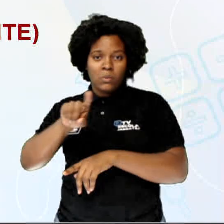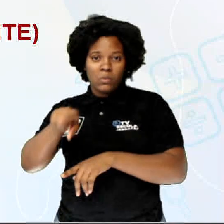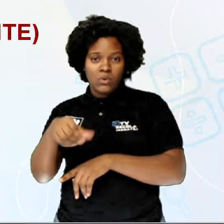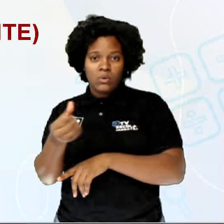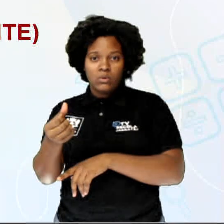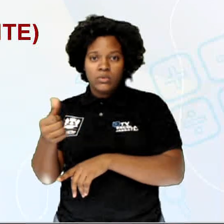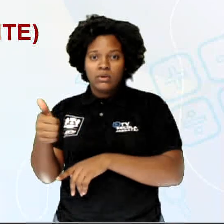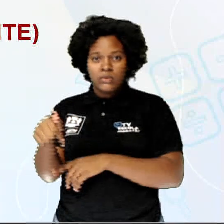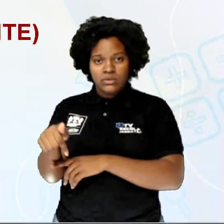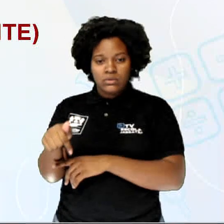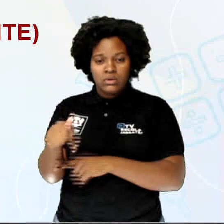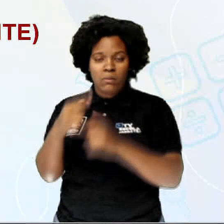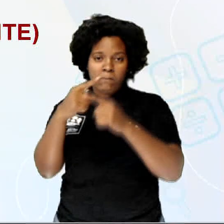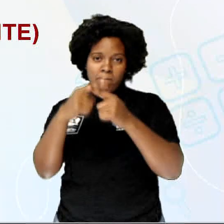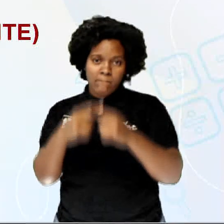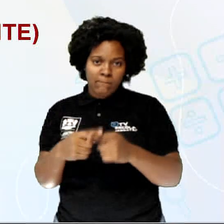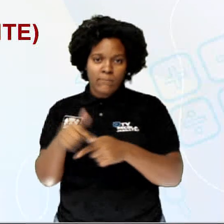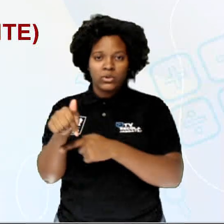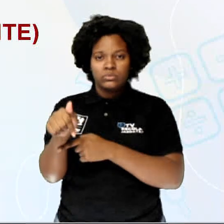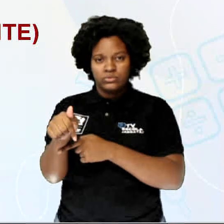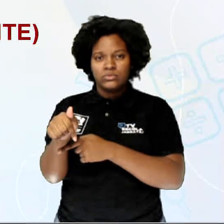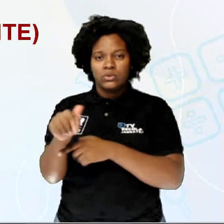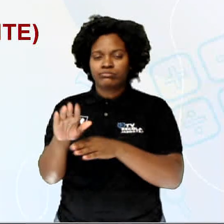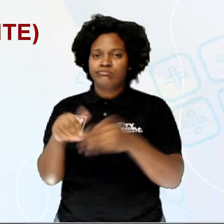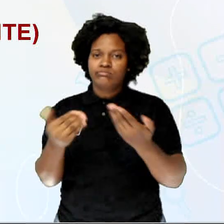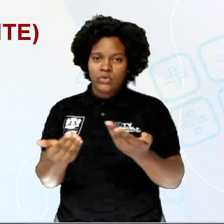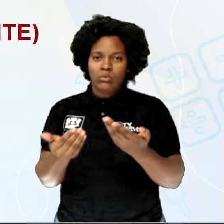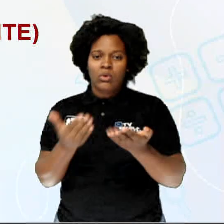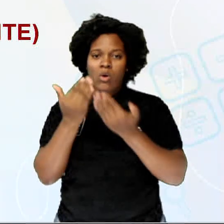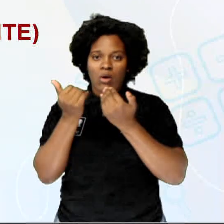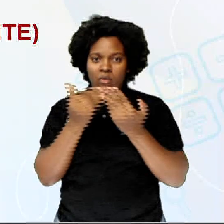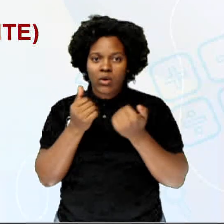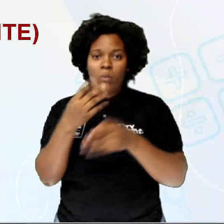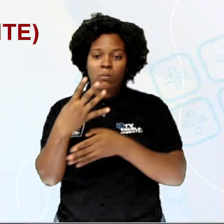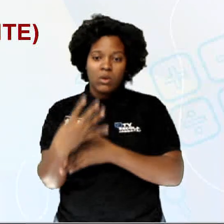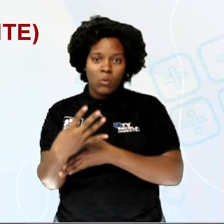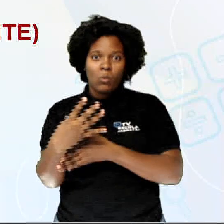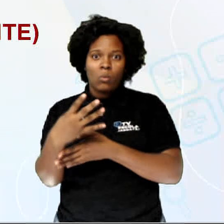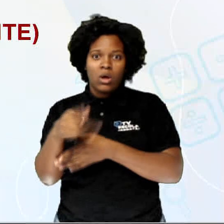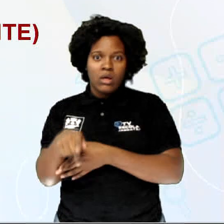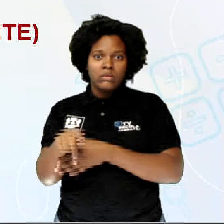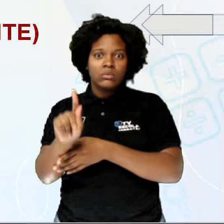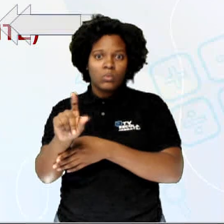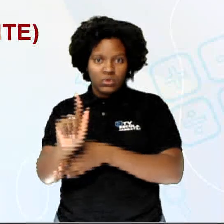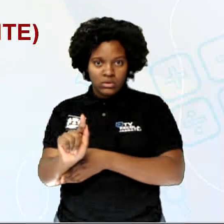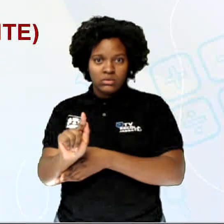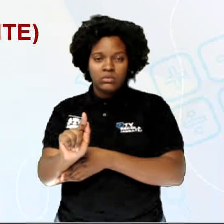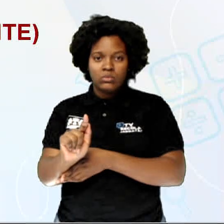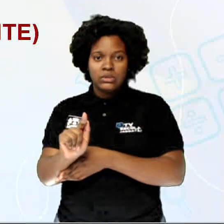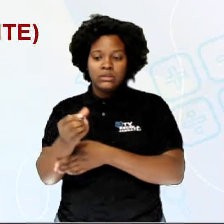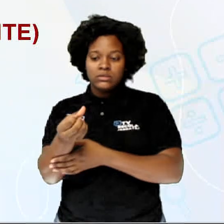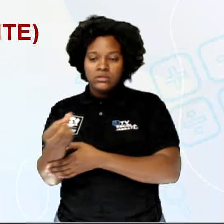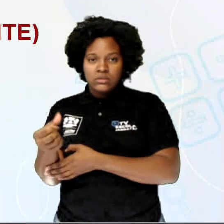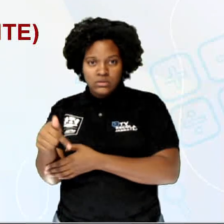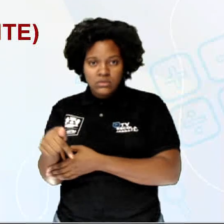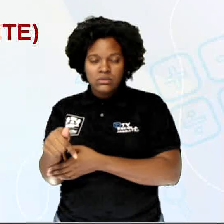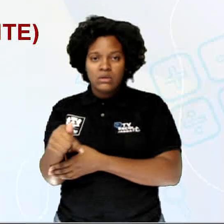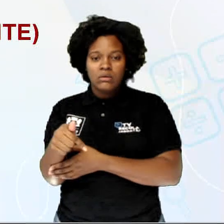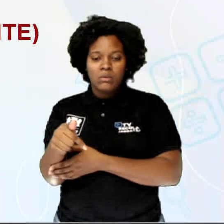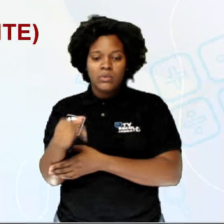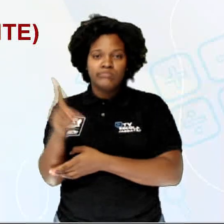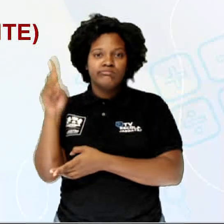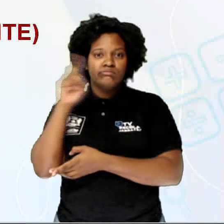por semana, considerando que por dia é sempre colocada a mesma quantidade de ração? Então, vamos lá. 10 quilos a